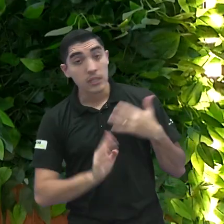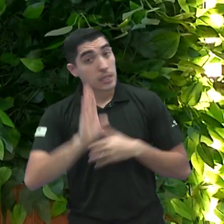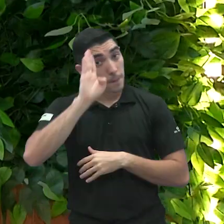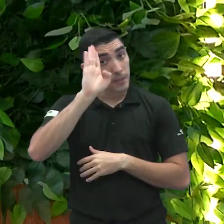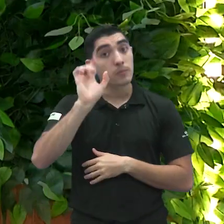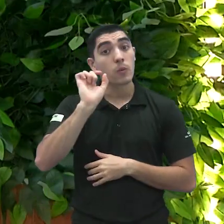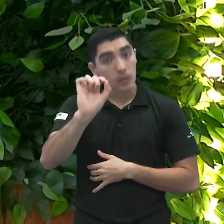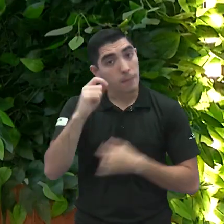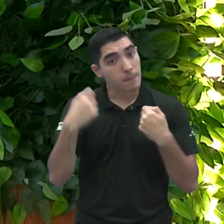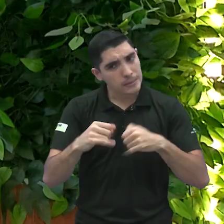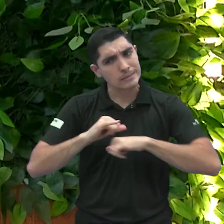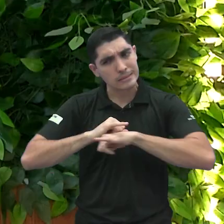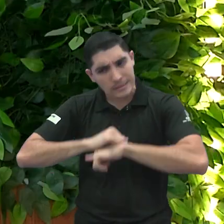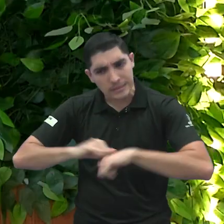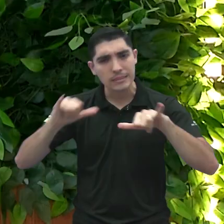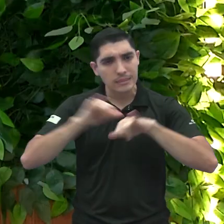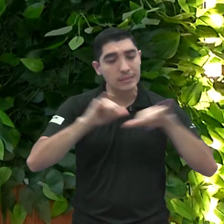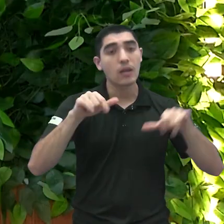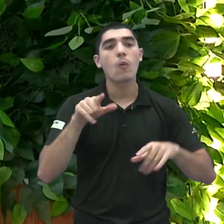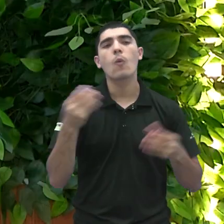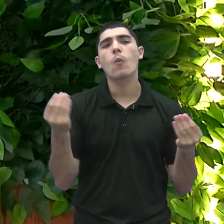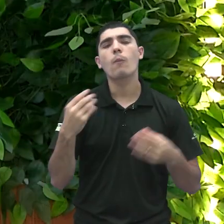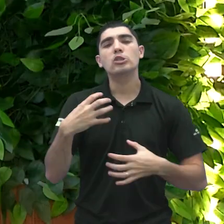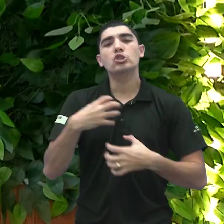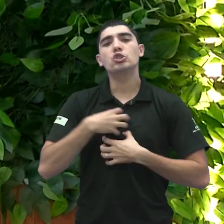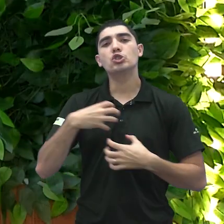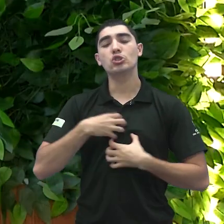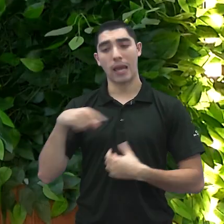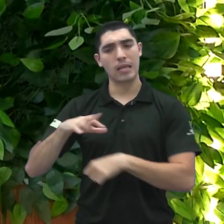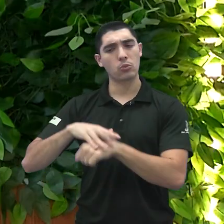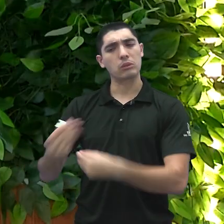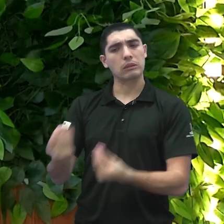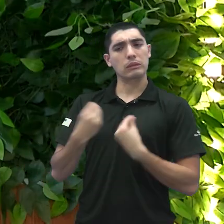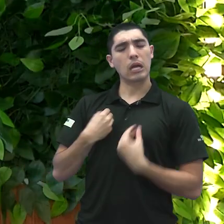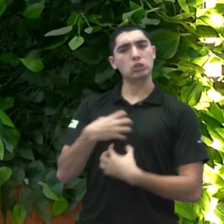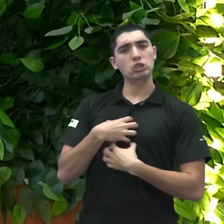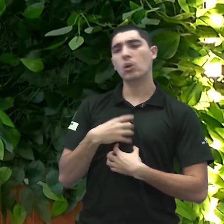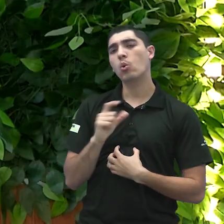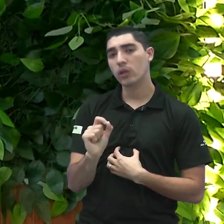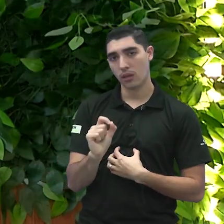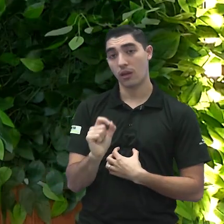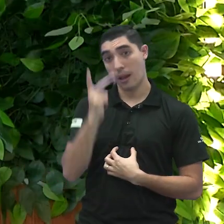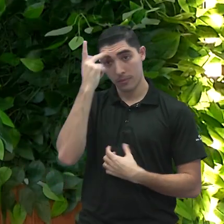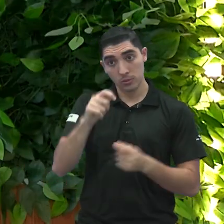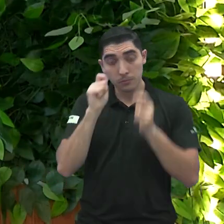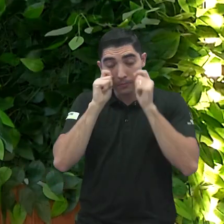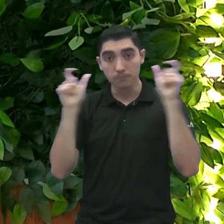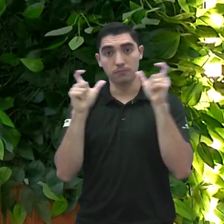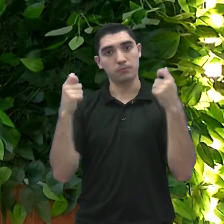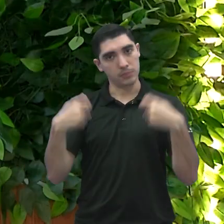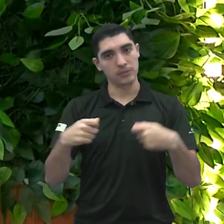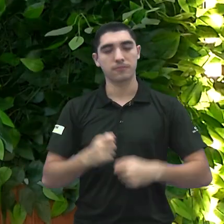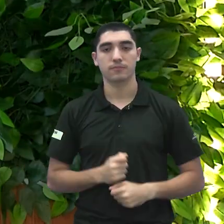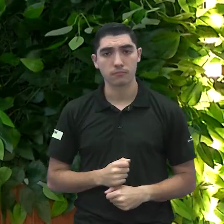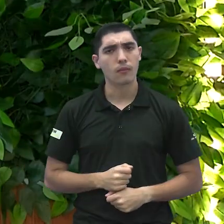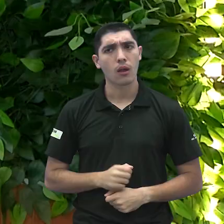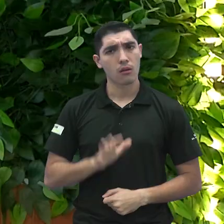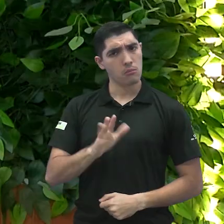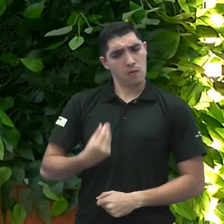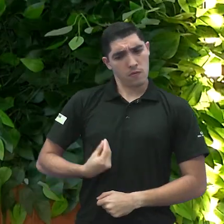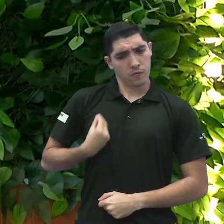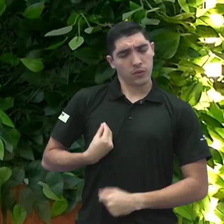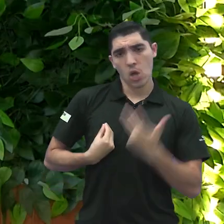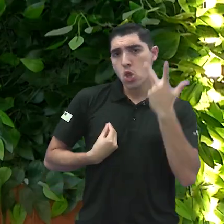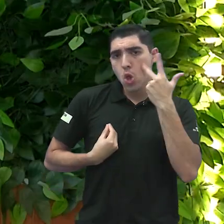com essa patologia e principalmente divulgar bastante os sintomas da doença, para que as pessoas fiquem alertas